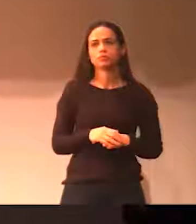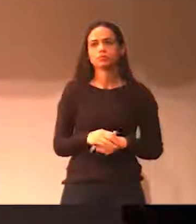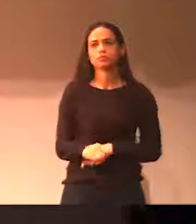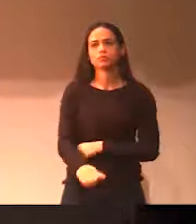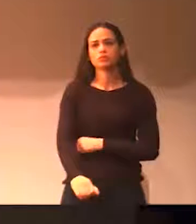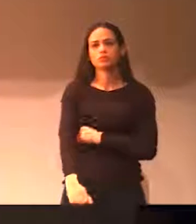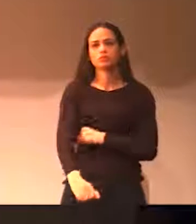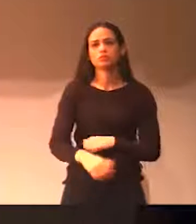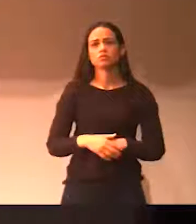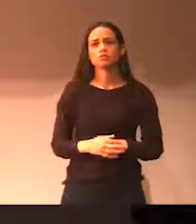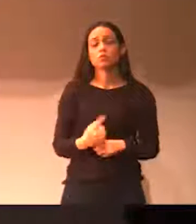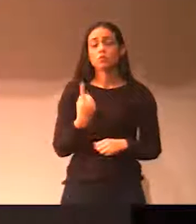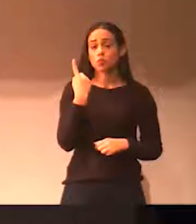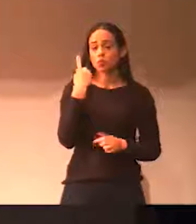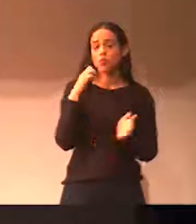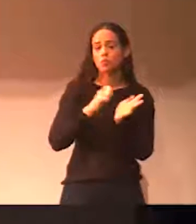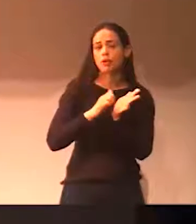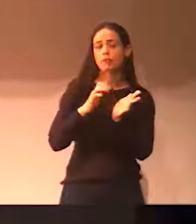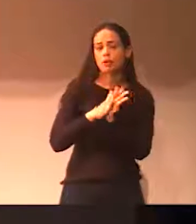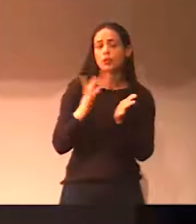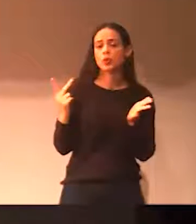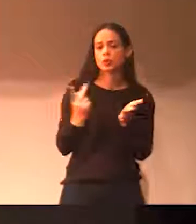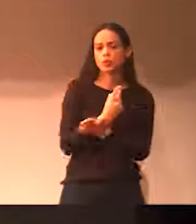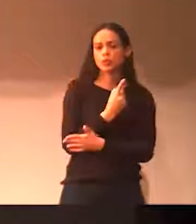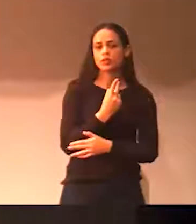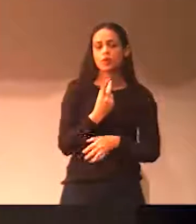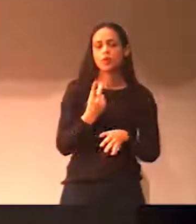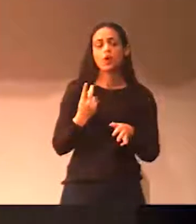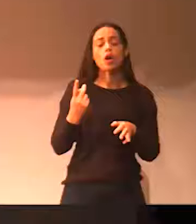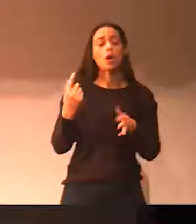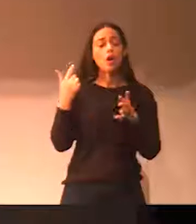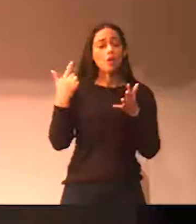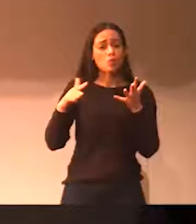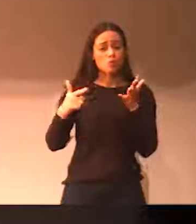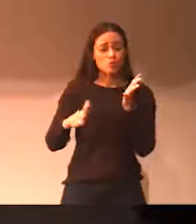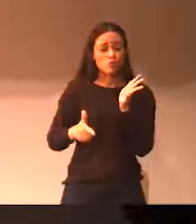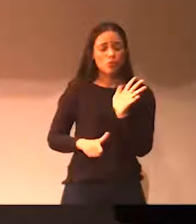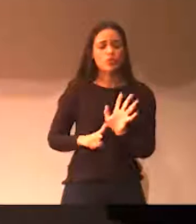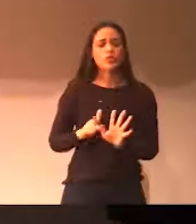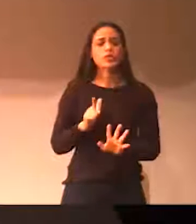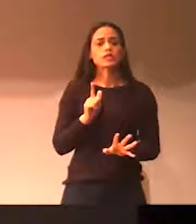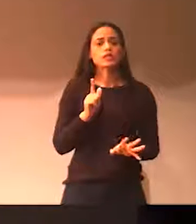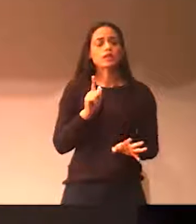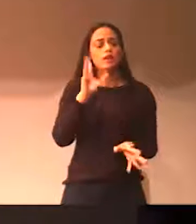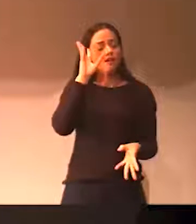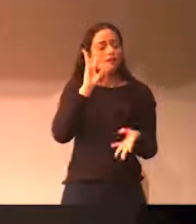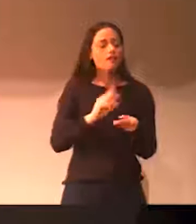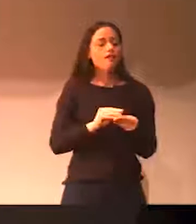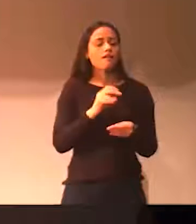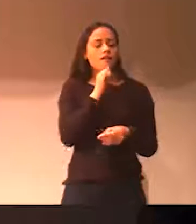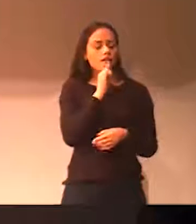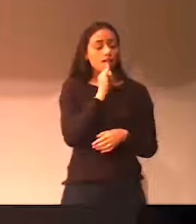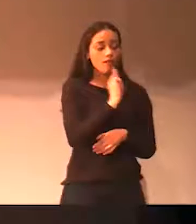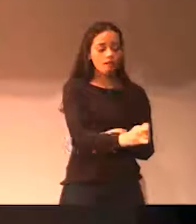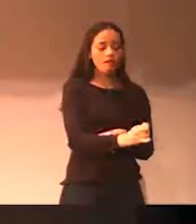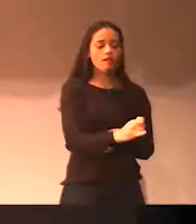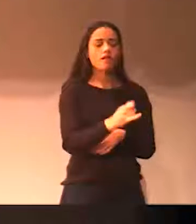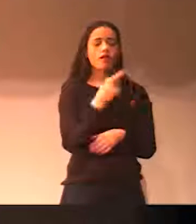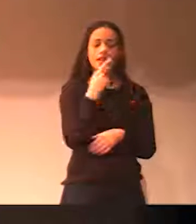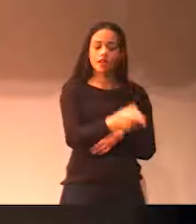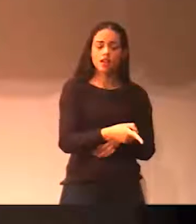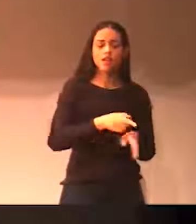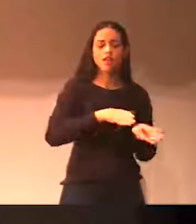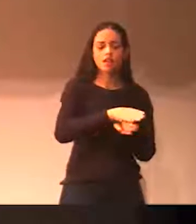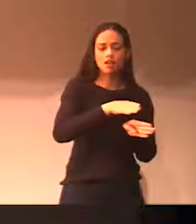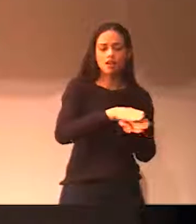programa educativo, né? Onde a pessoa entendeu o que tem que ser feito, entendeu que não pode bater, entendeu que não pode amarrar, e o GAPA volta,